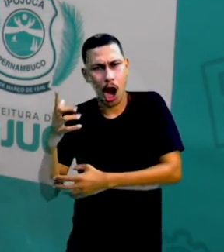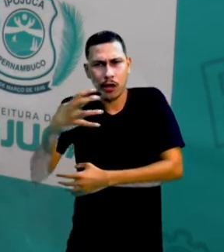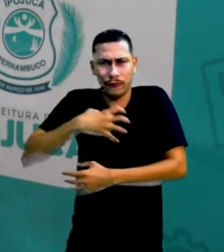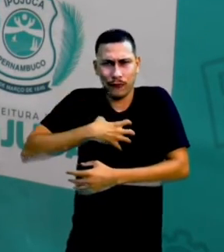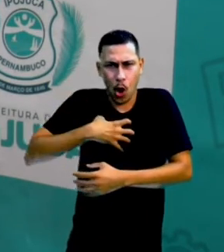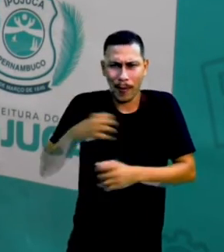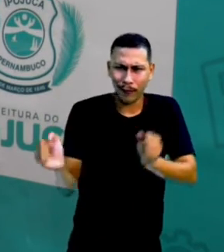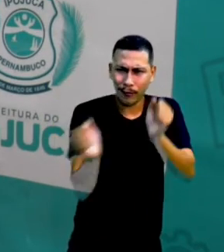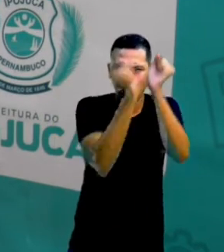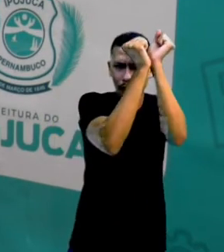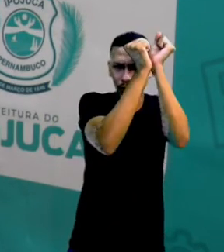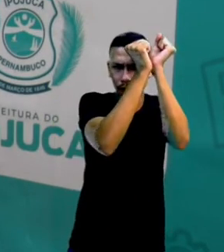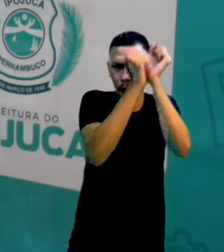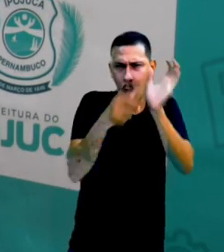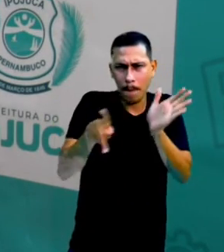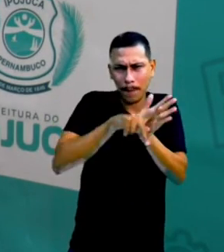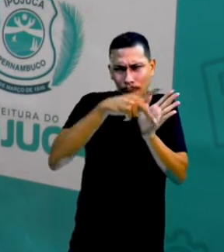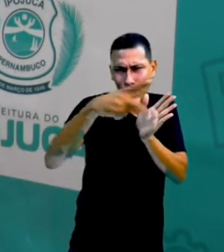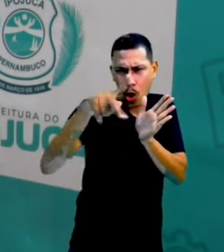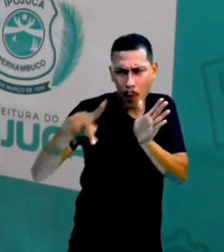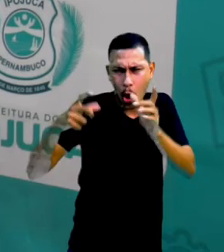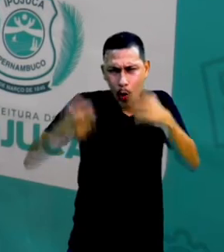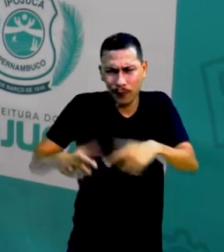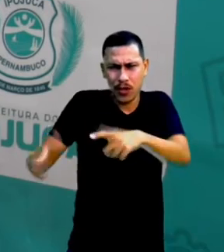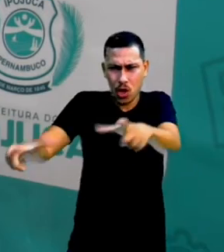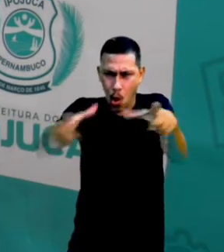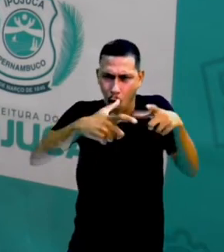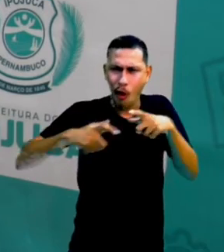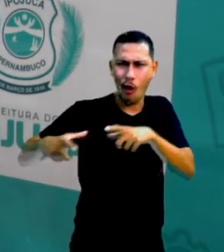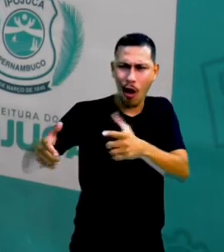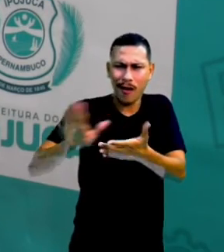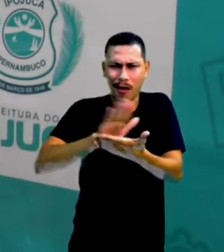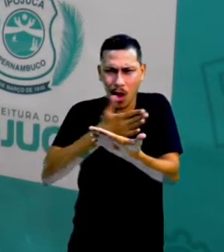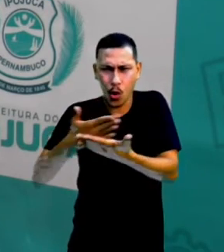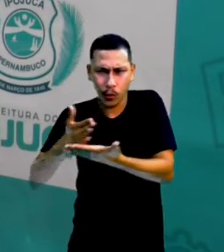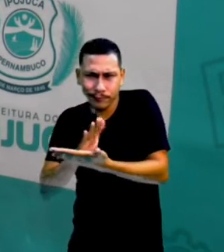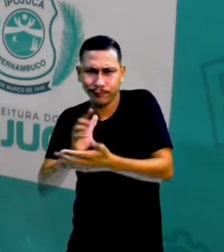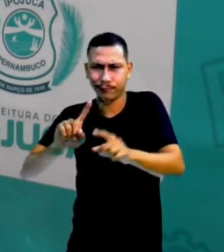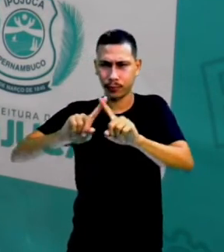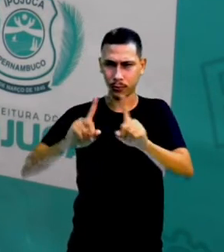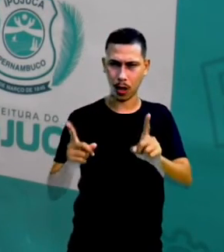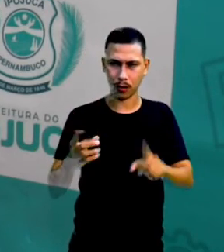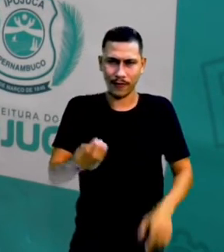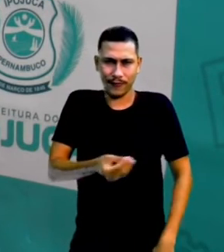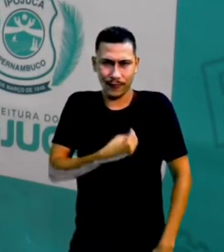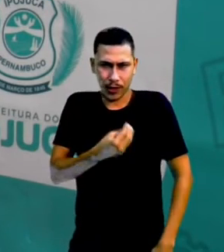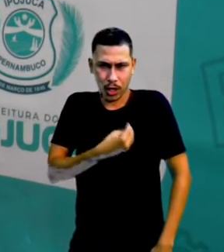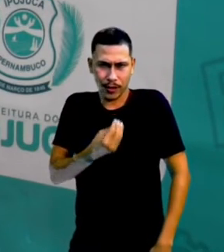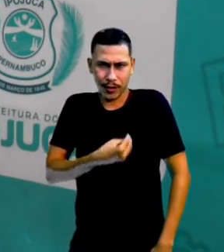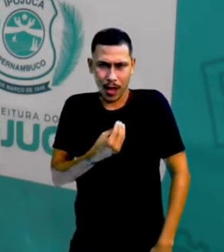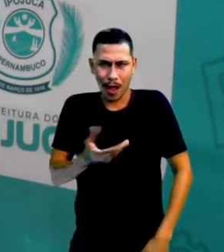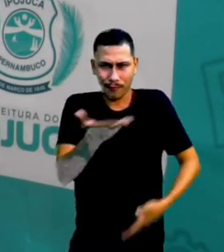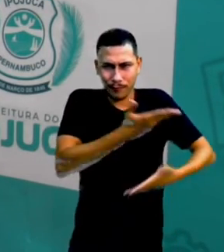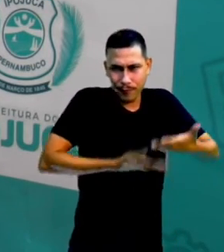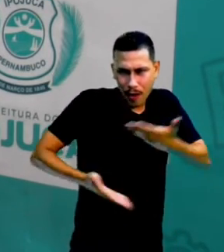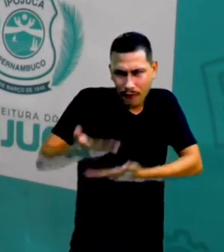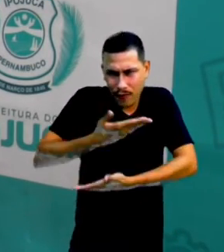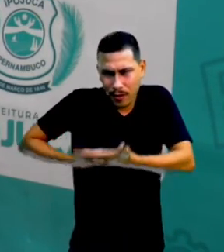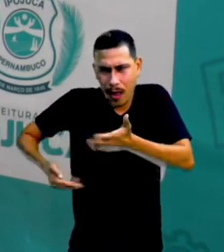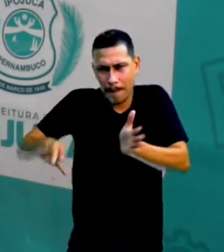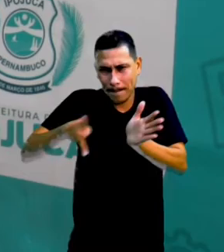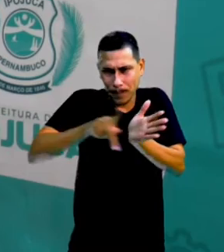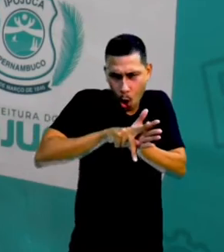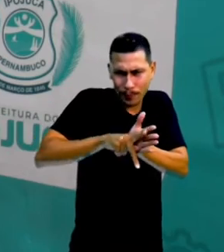uma condição de escravidão em algumas localizações, mas eles tinham uma condição de convivência entre eles e uma